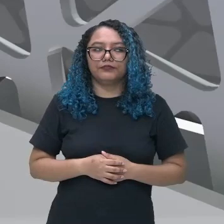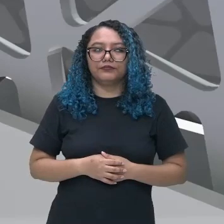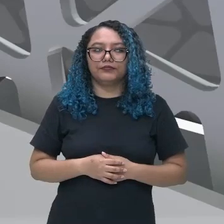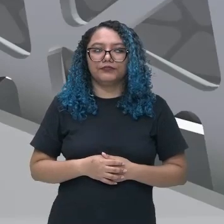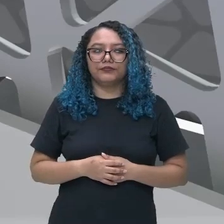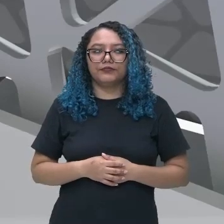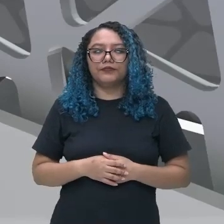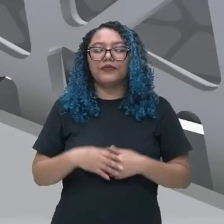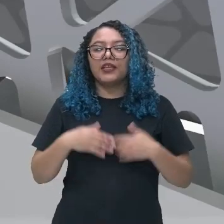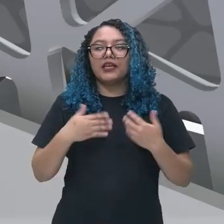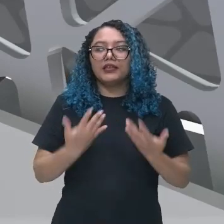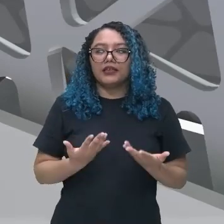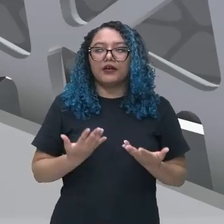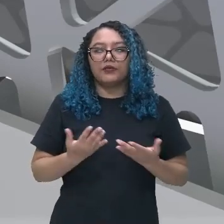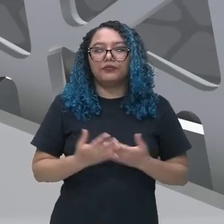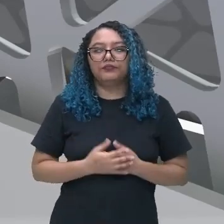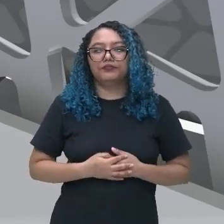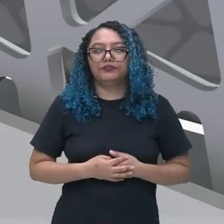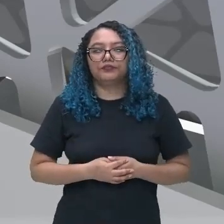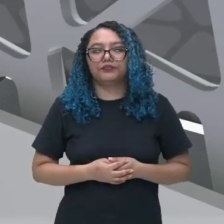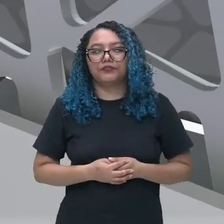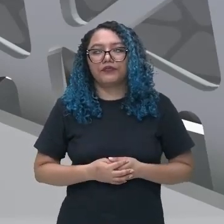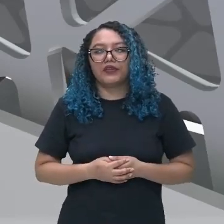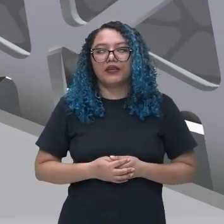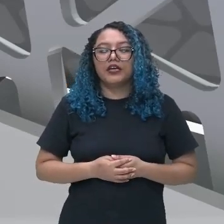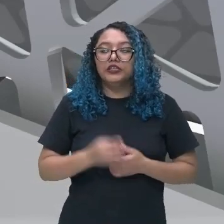são verdadeiros ou falsos. Vamos